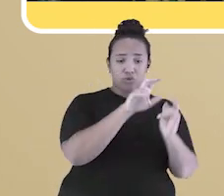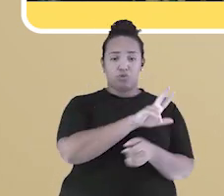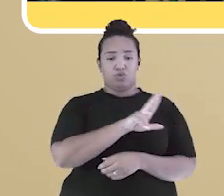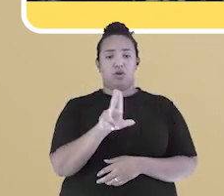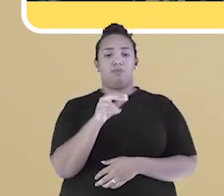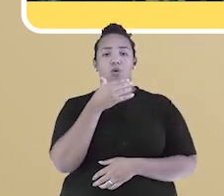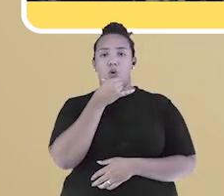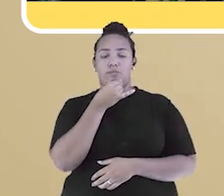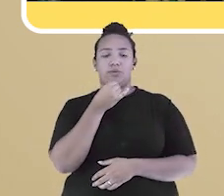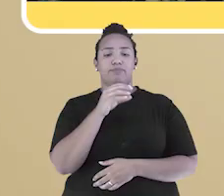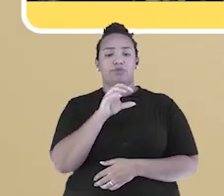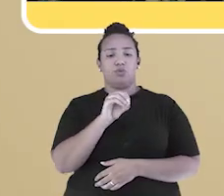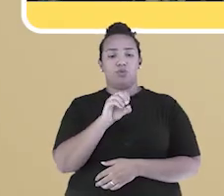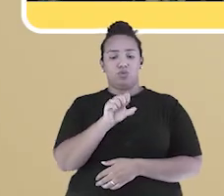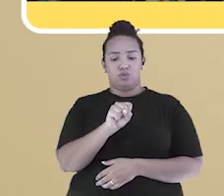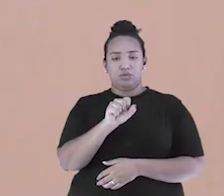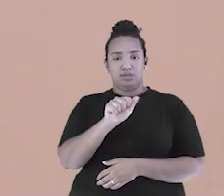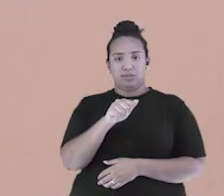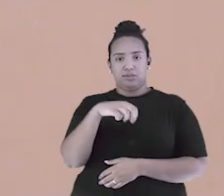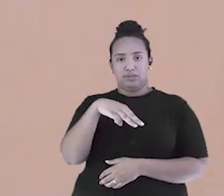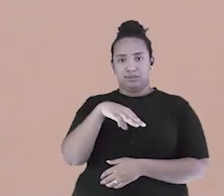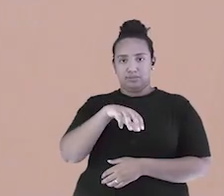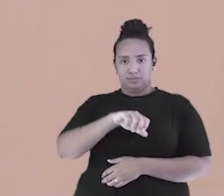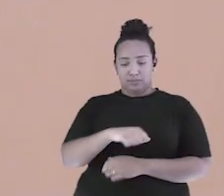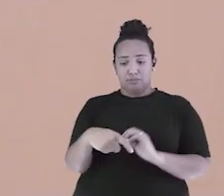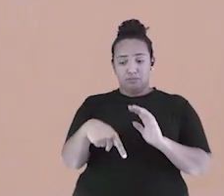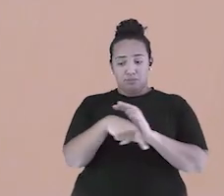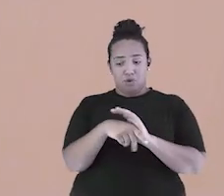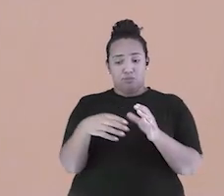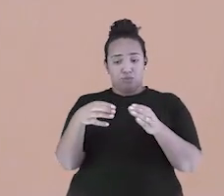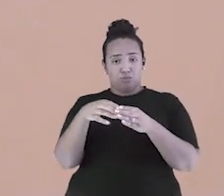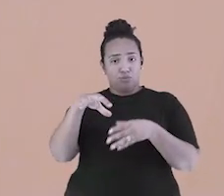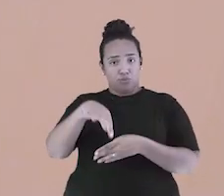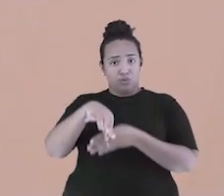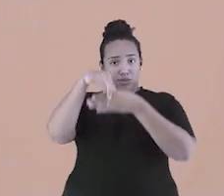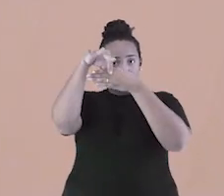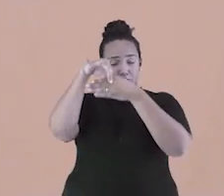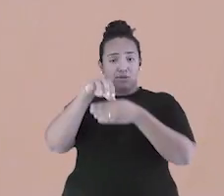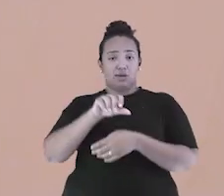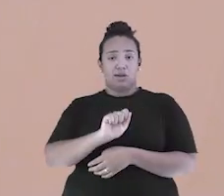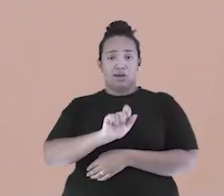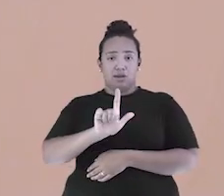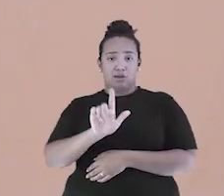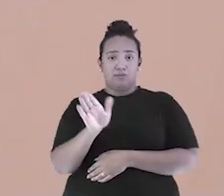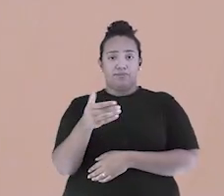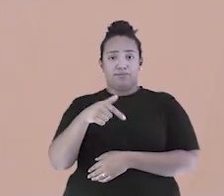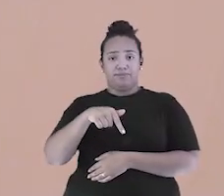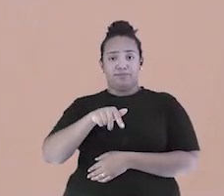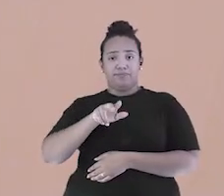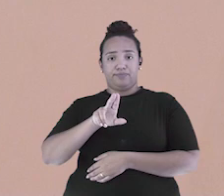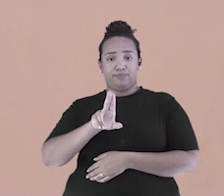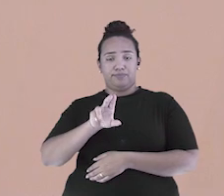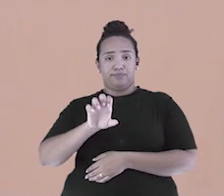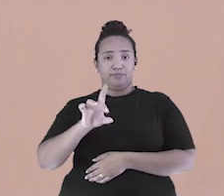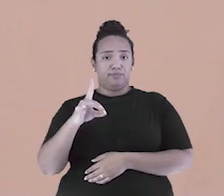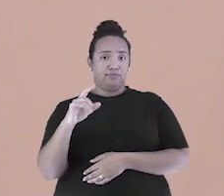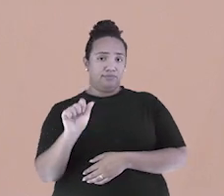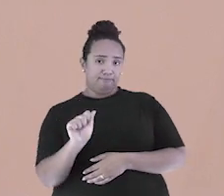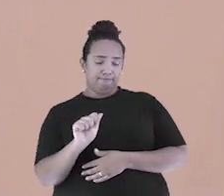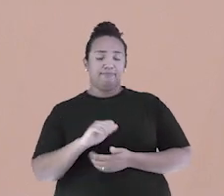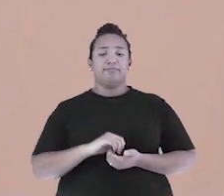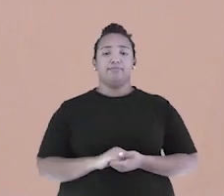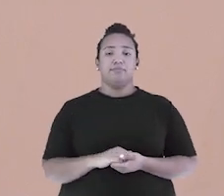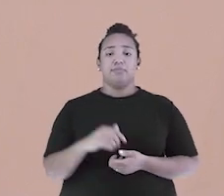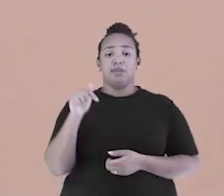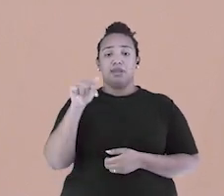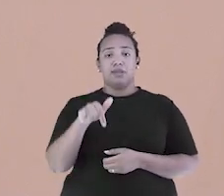líder do grupo islamista Al-Qaeda, uma organização de cunho fundamentalista islâmico, ou seja, praticantes